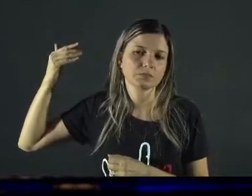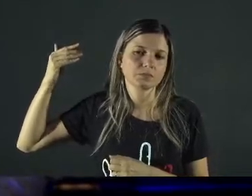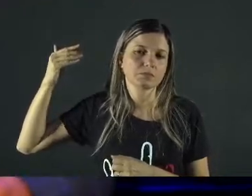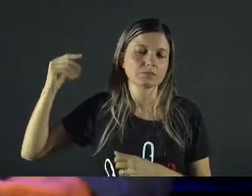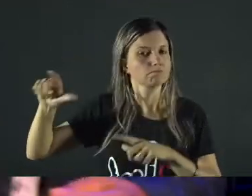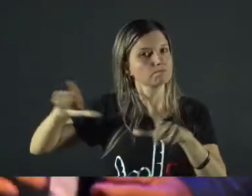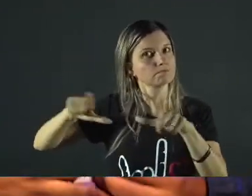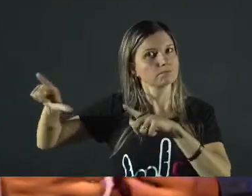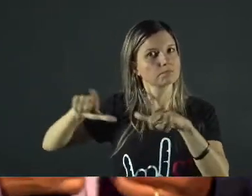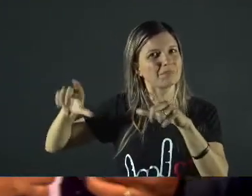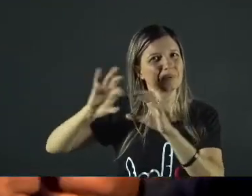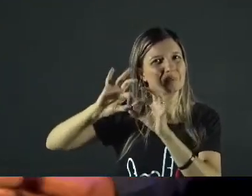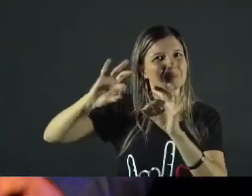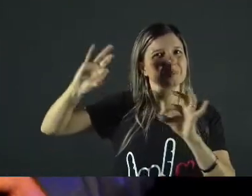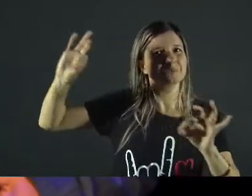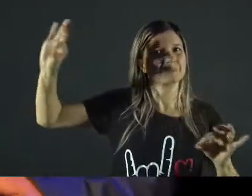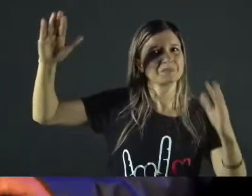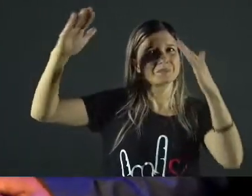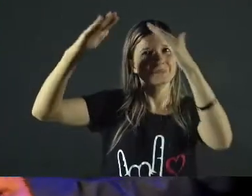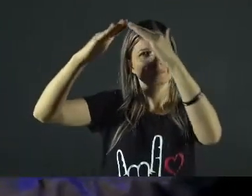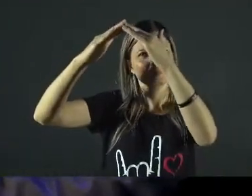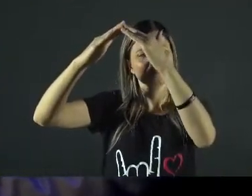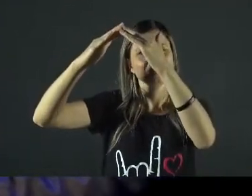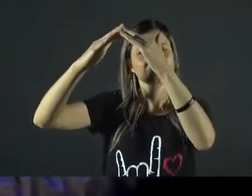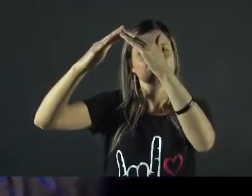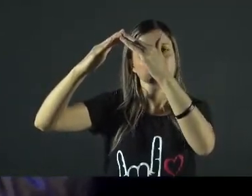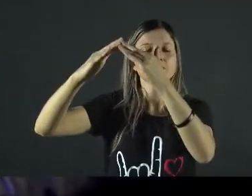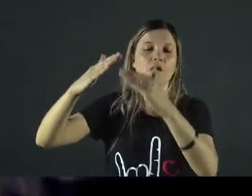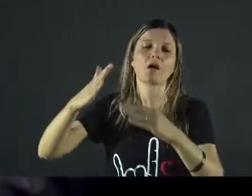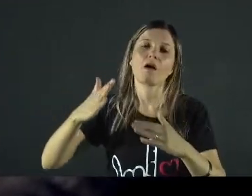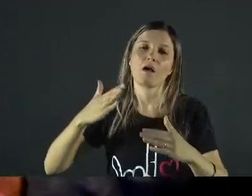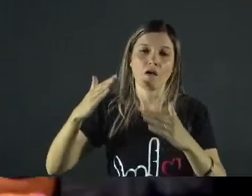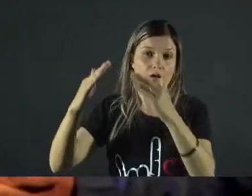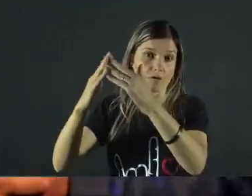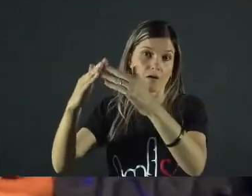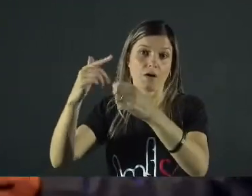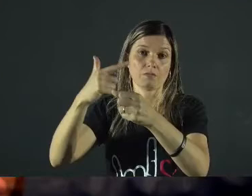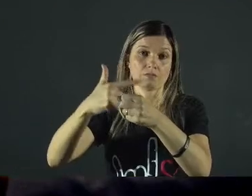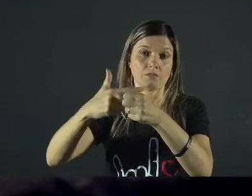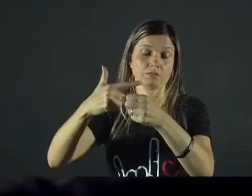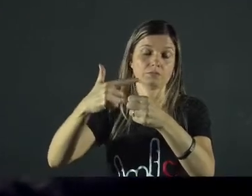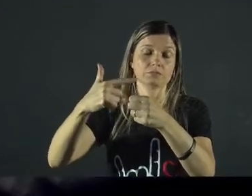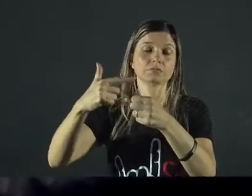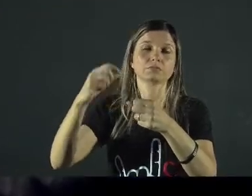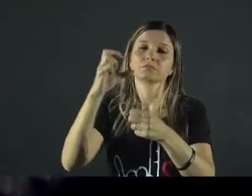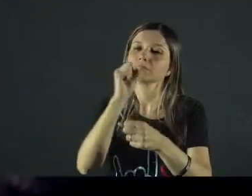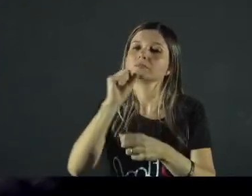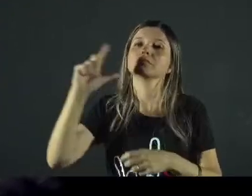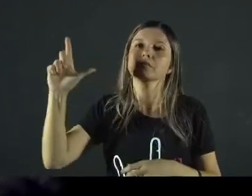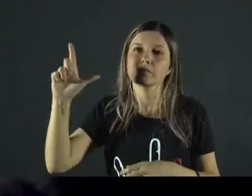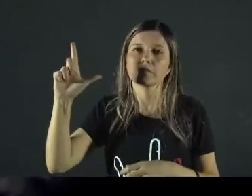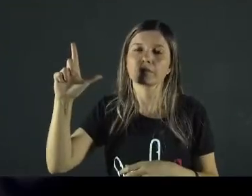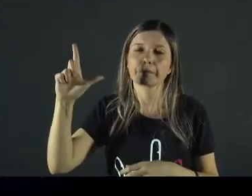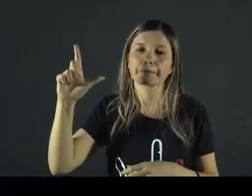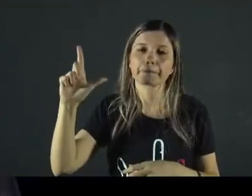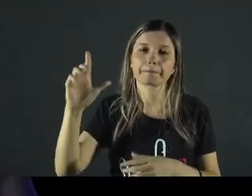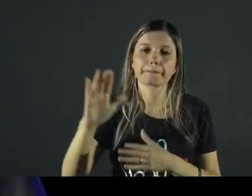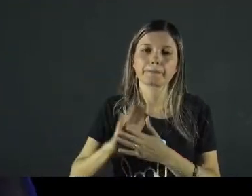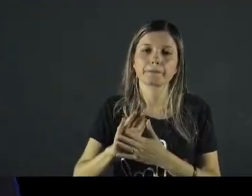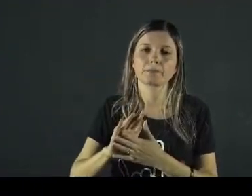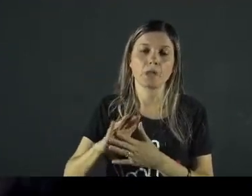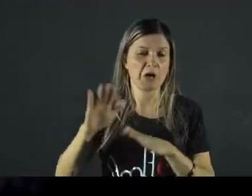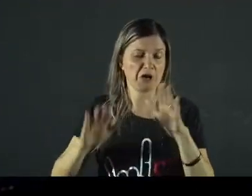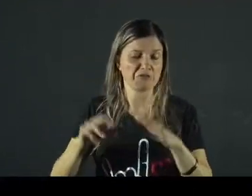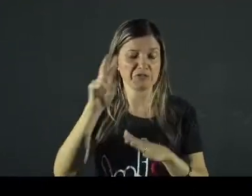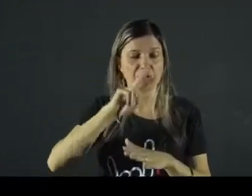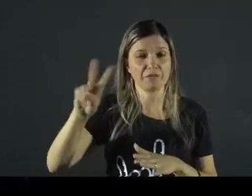eu trabalhava meio longe da minha casa. Nós estamos aqui em Limeira, estado de São Paulo. Você pode estar nos ouvindo aí de outros